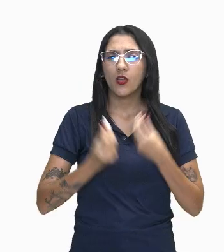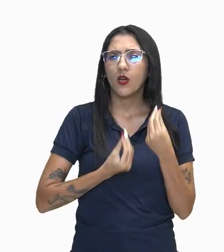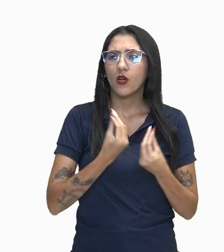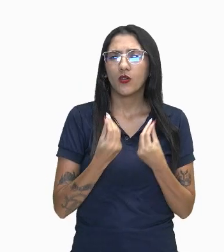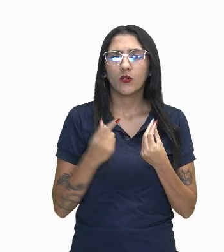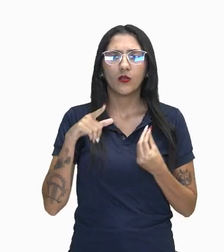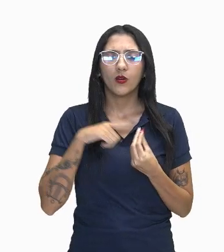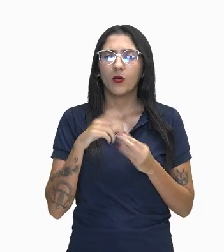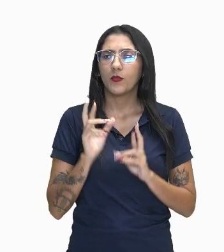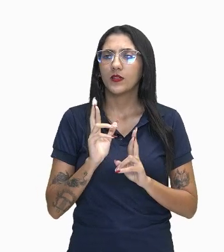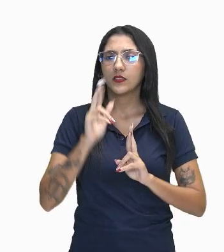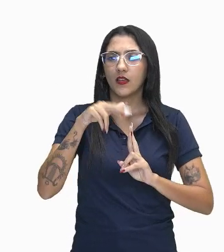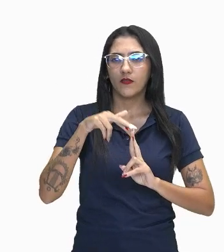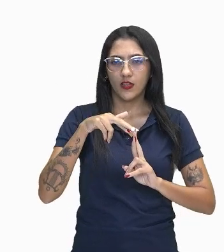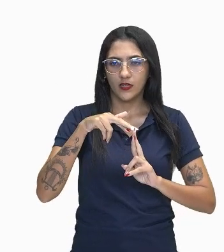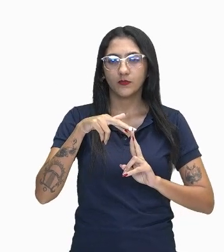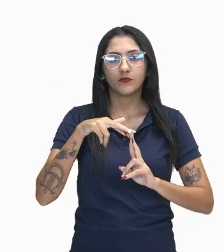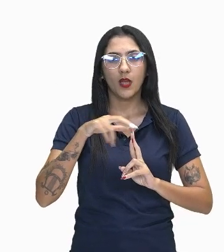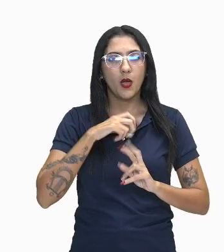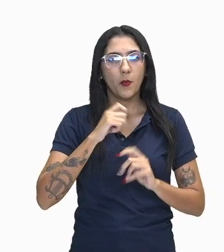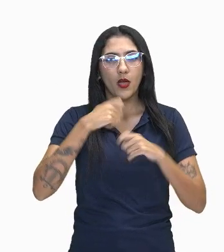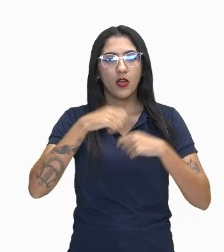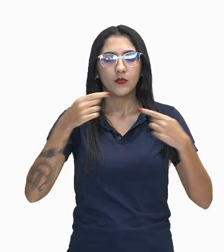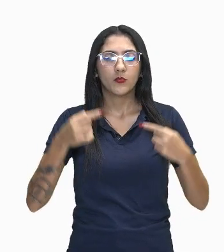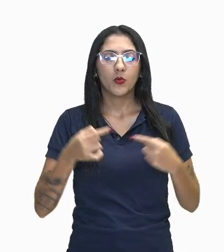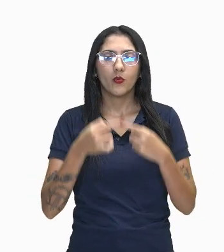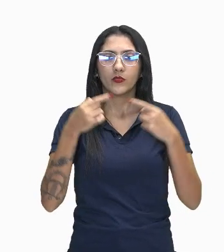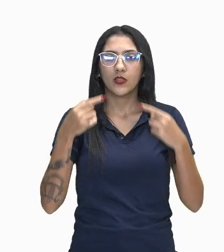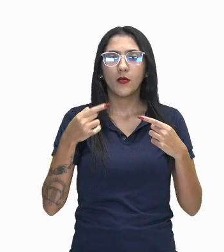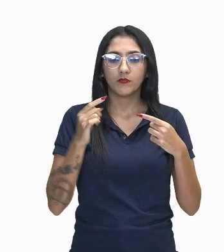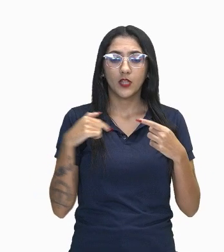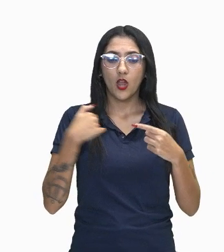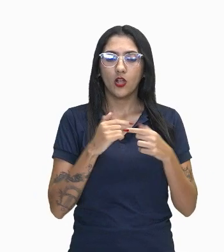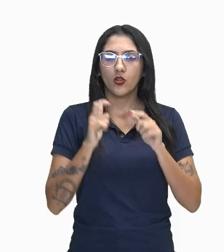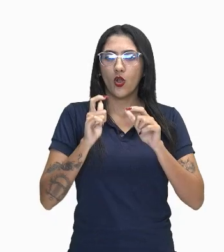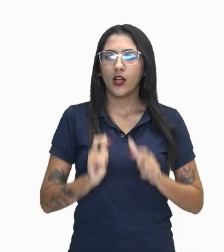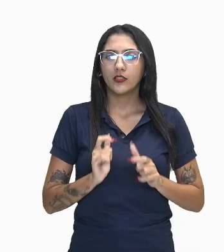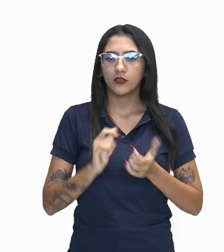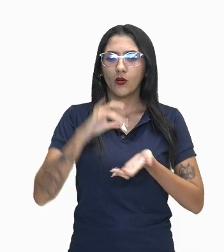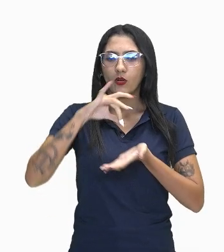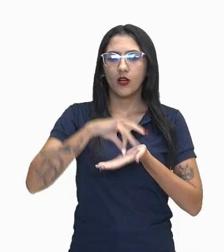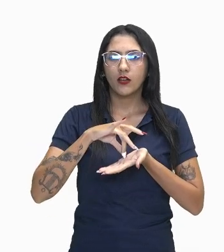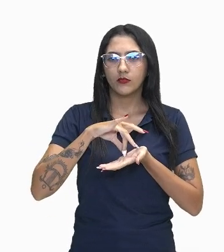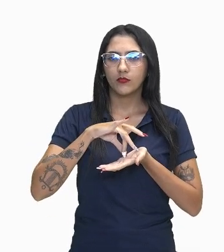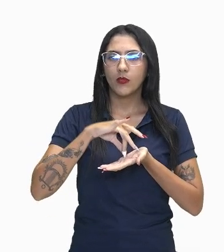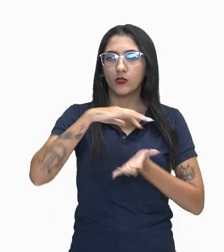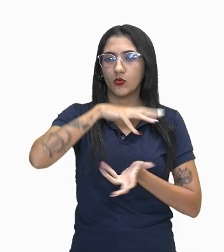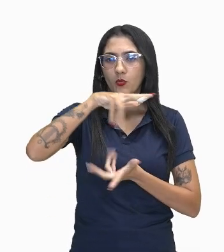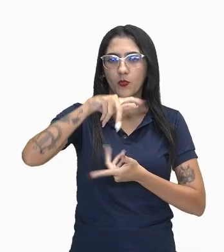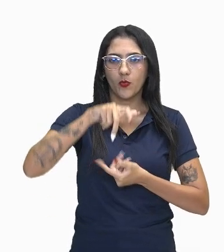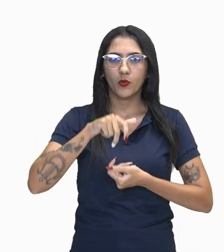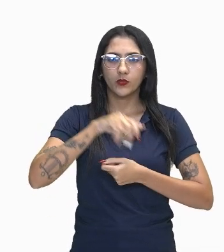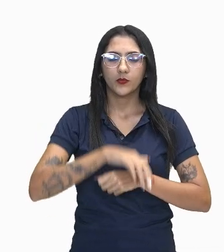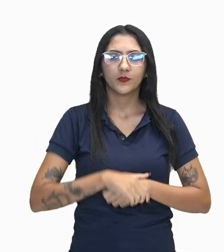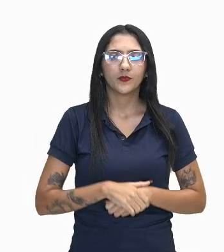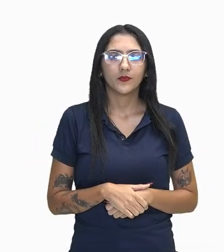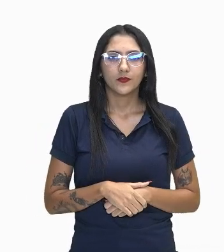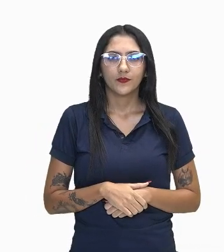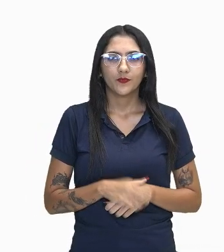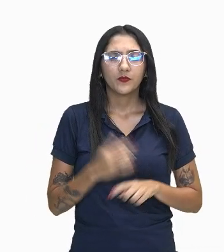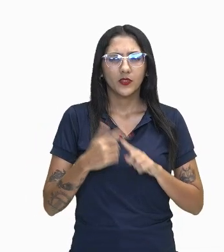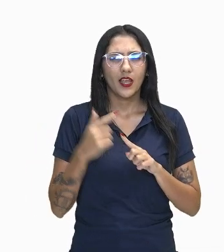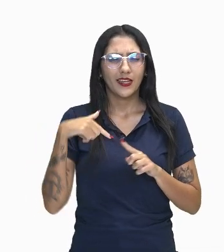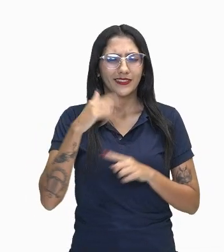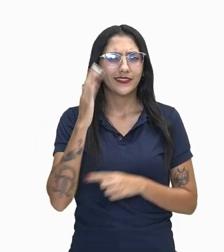referência para definir, né, a nossa localização na superfície terrestre, até porque o nosso planeta